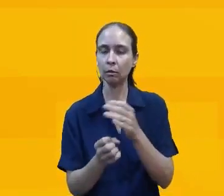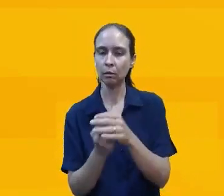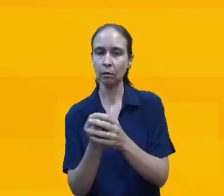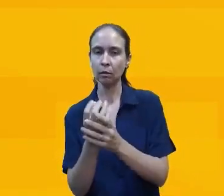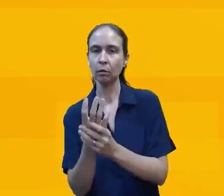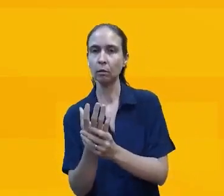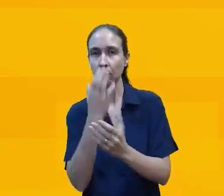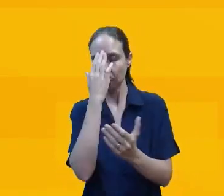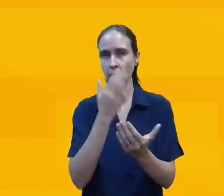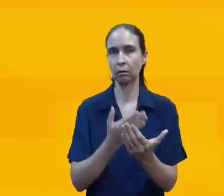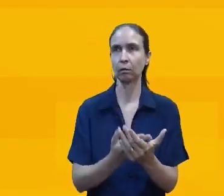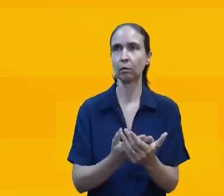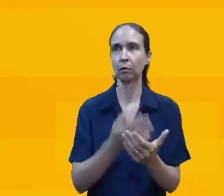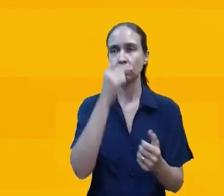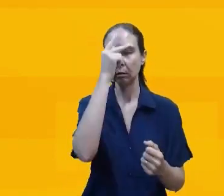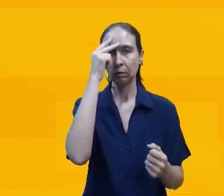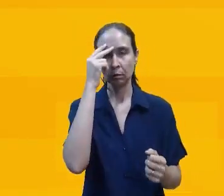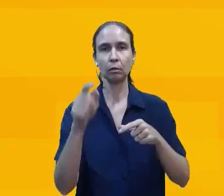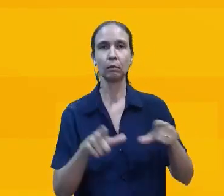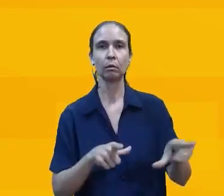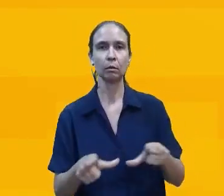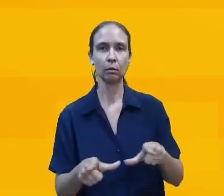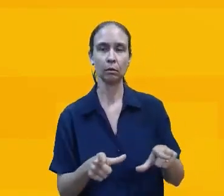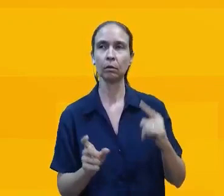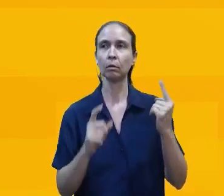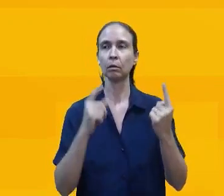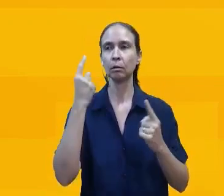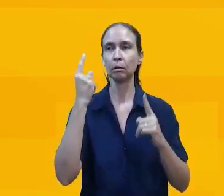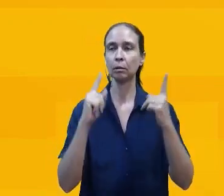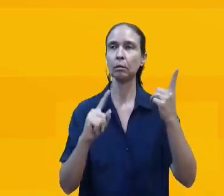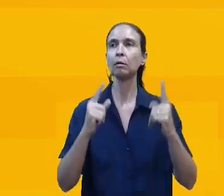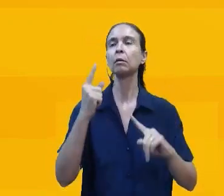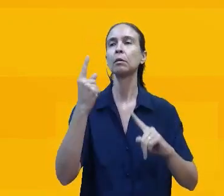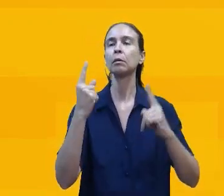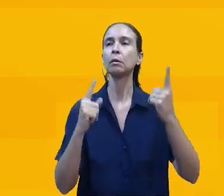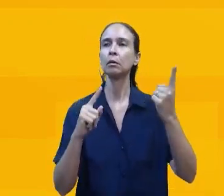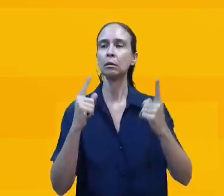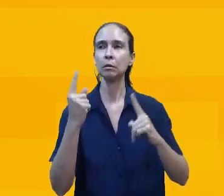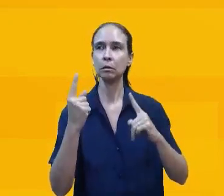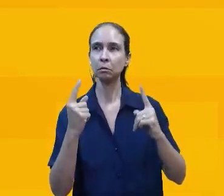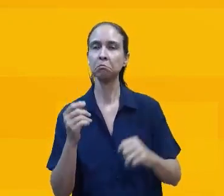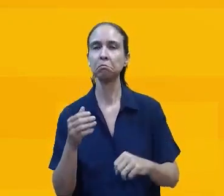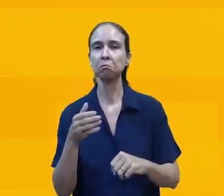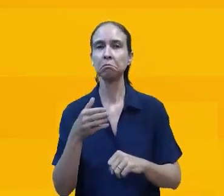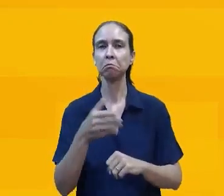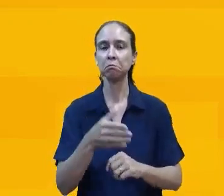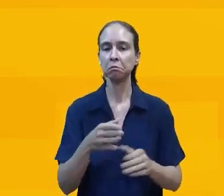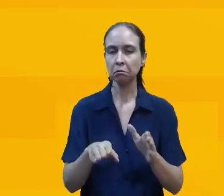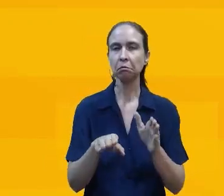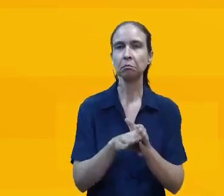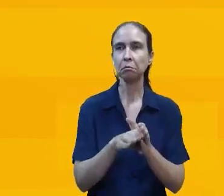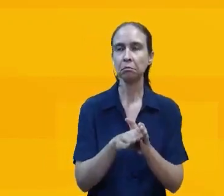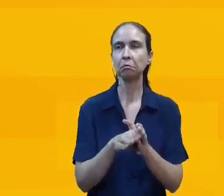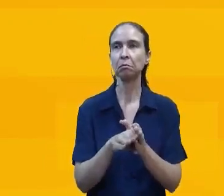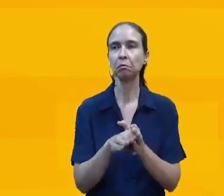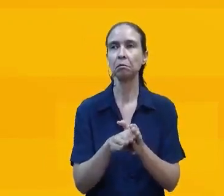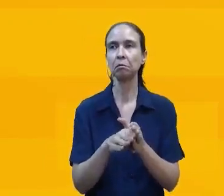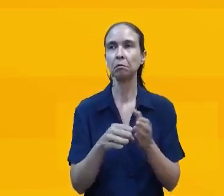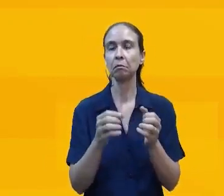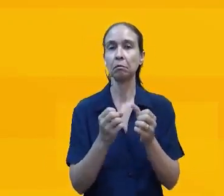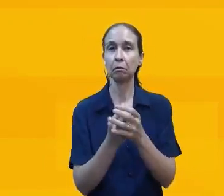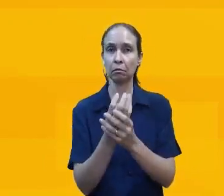do produtor, não é? E a gente chegando e fomos pegando esse caminho. O